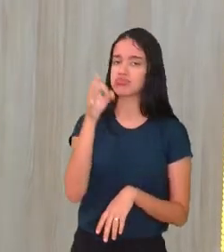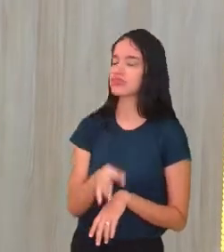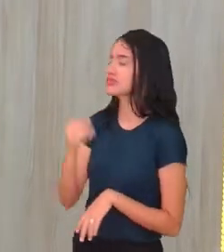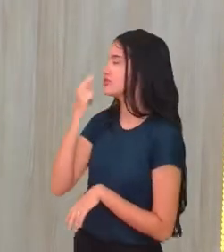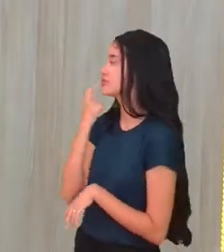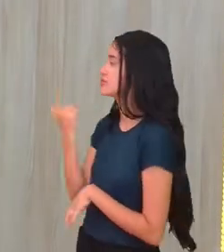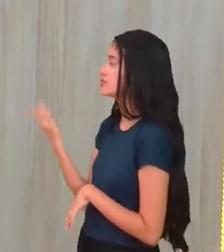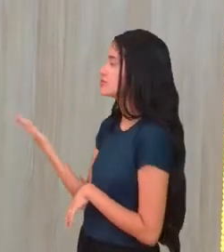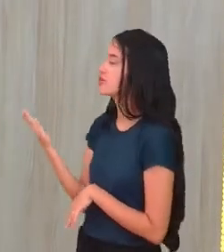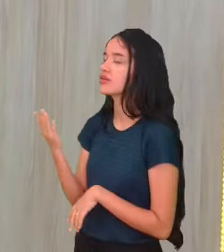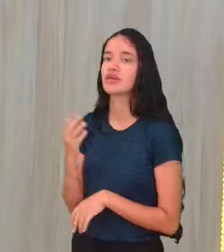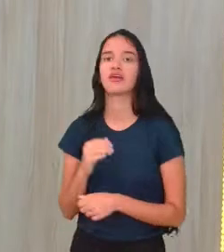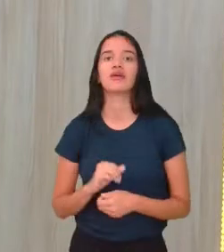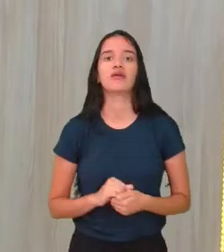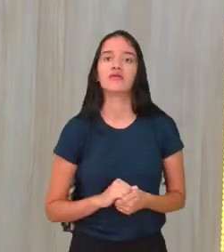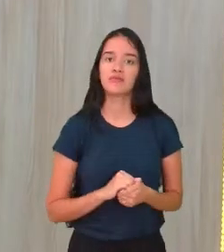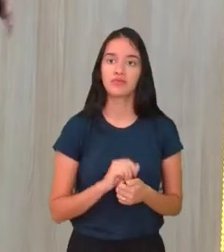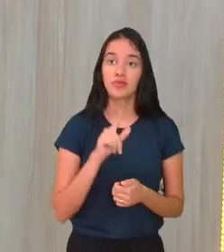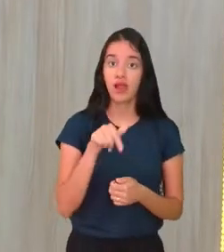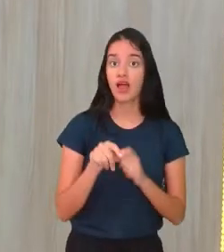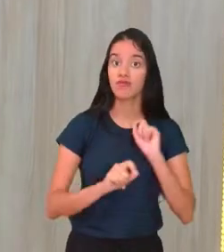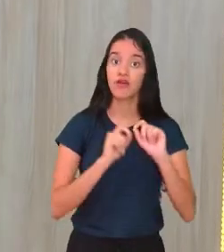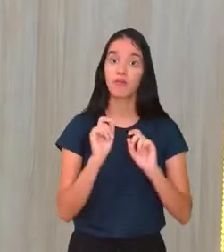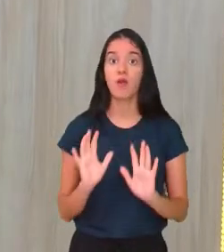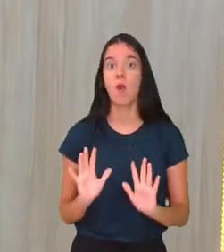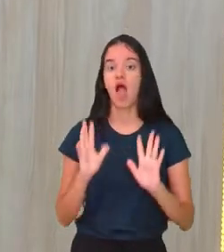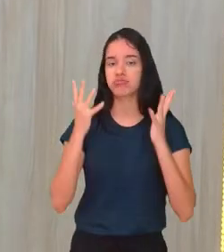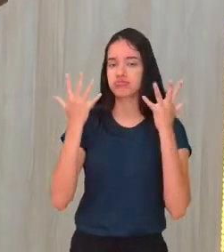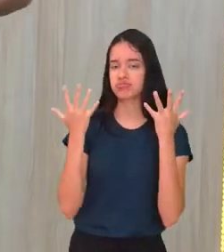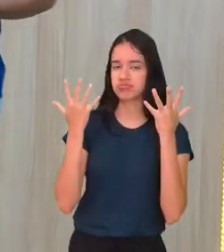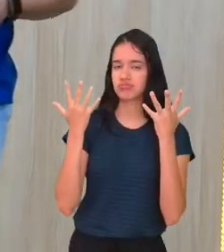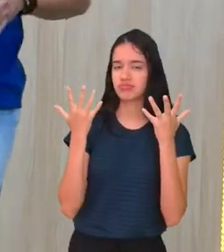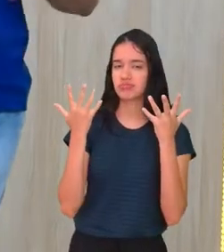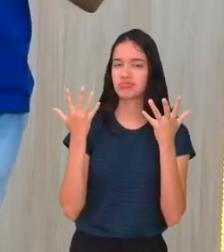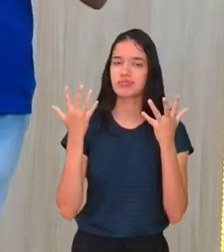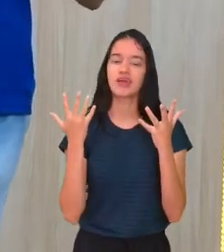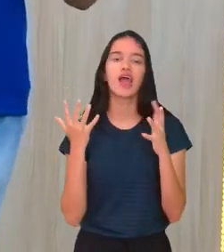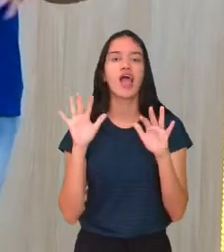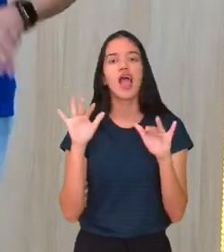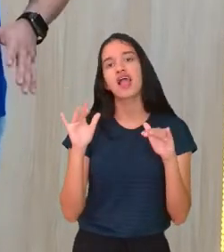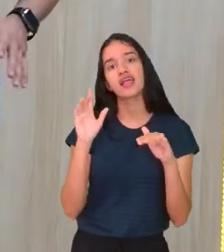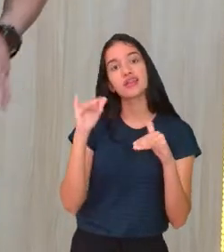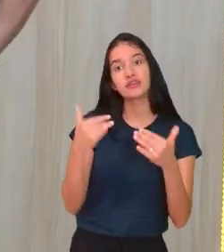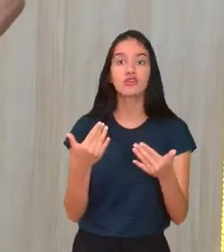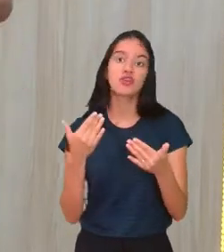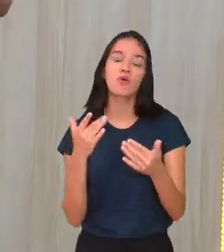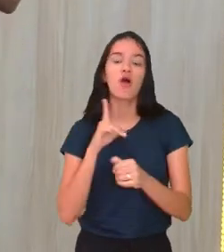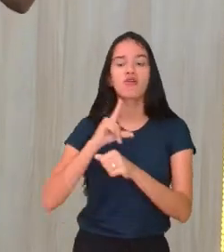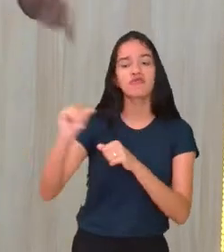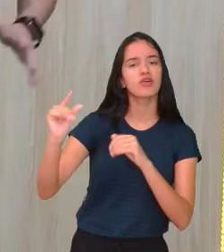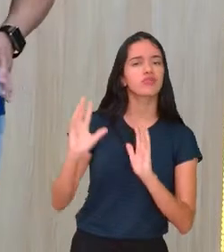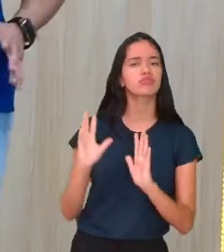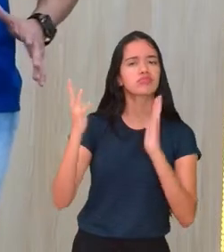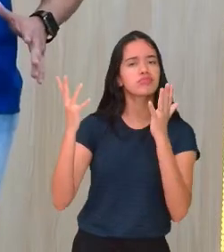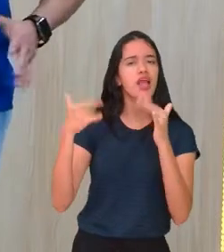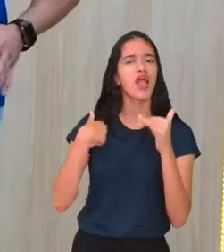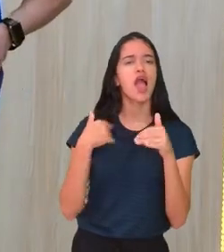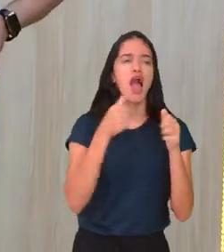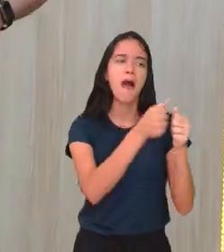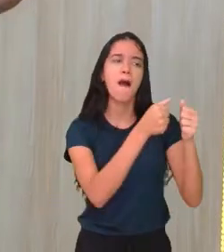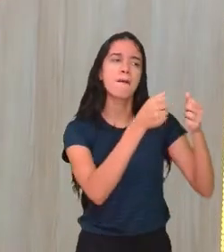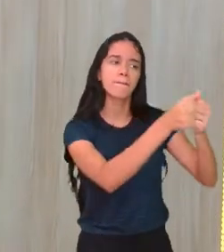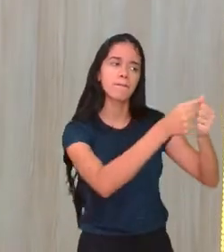E ela vai para uma festa, tá bom? Então, ela vai para uma festa e abriu o seu